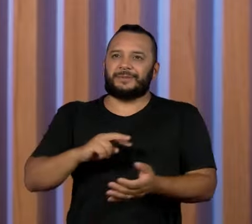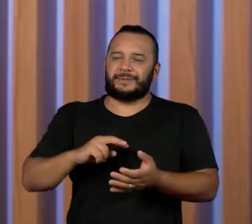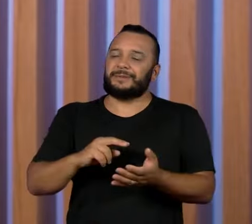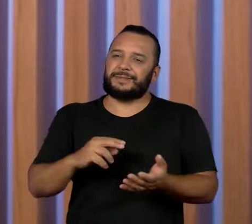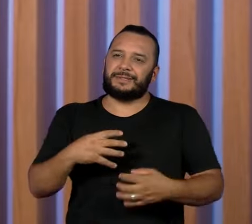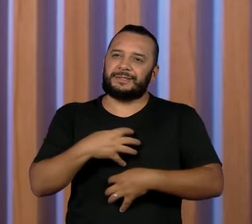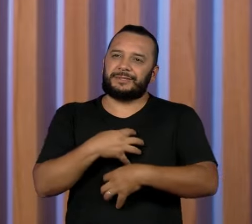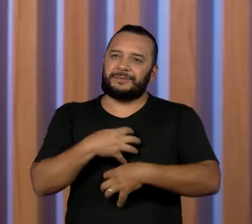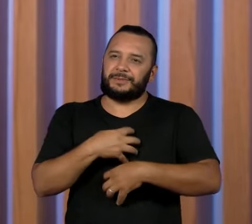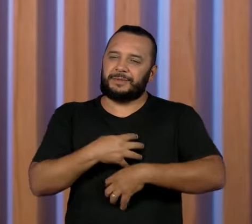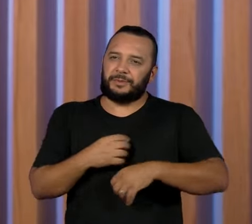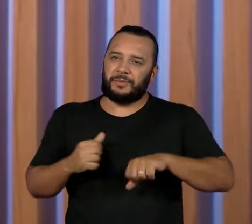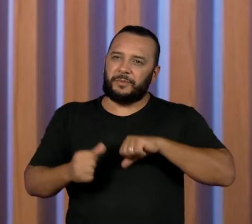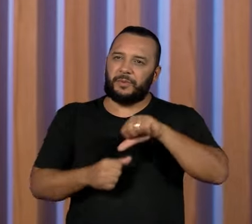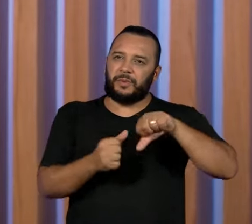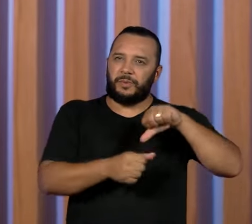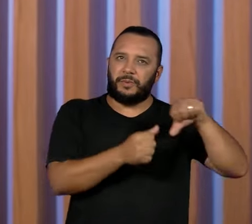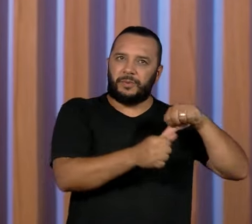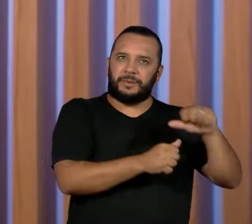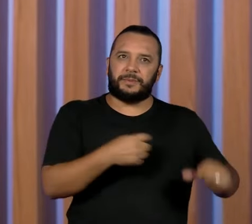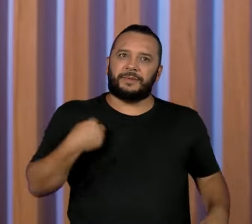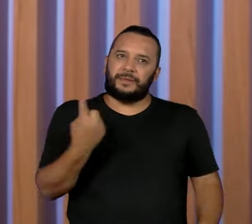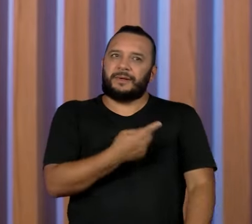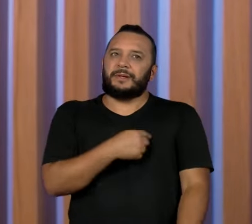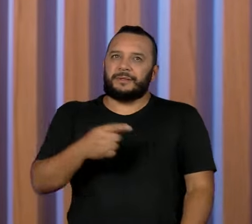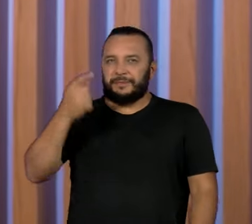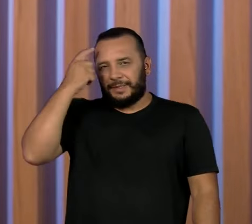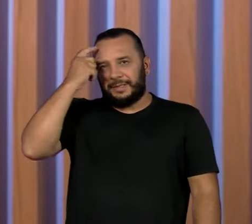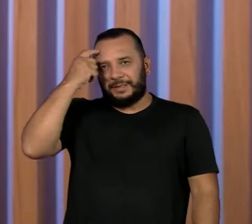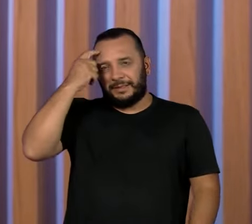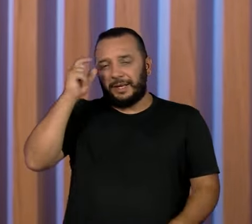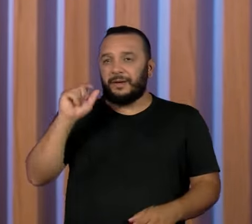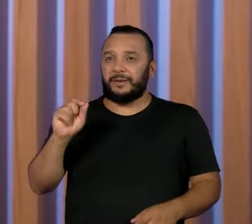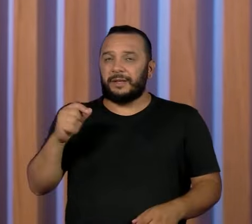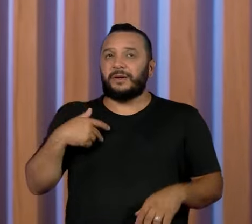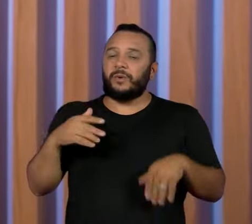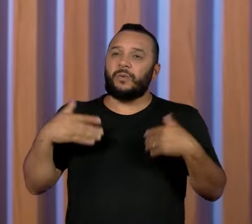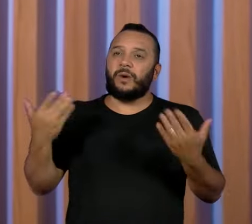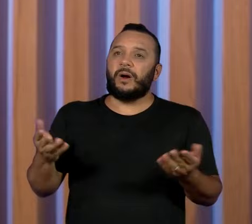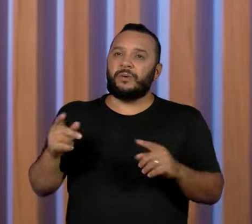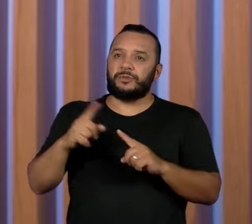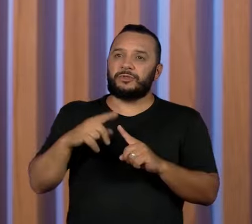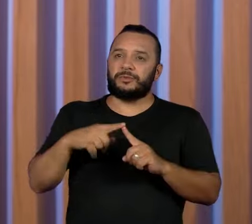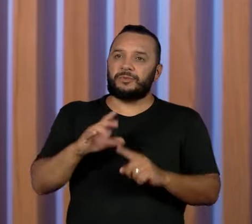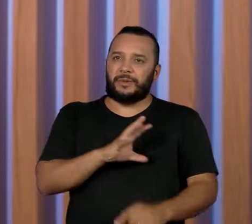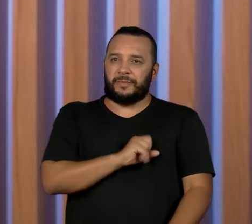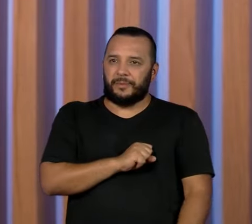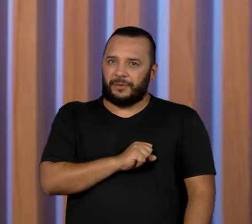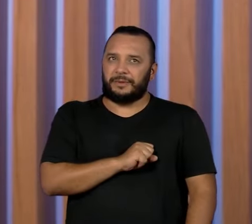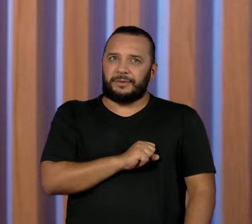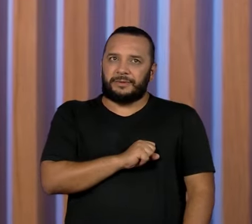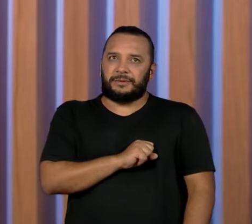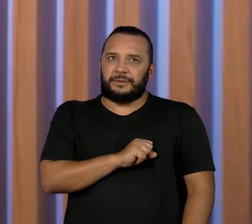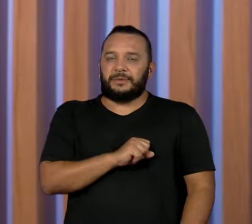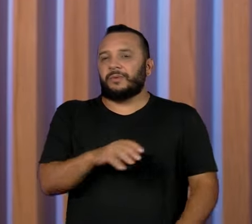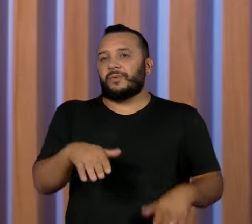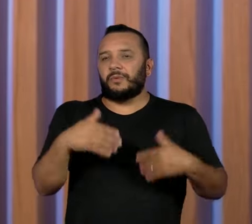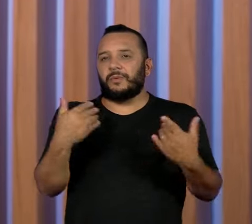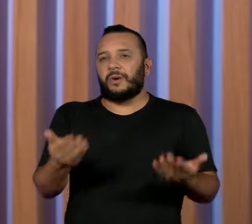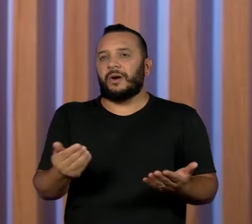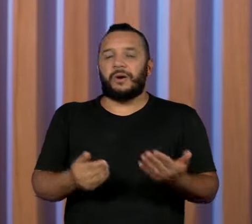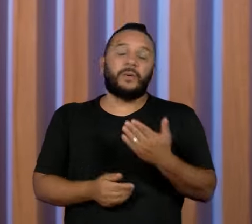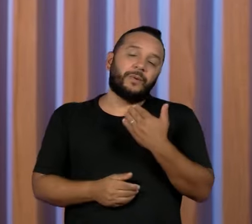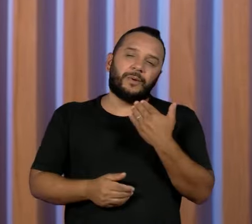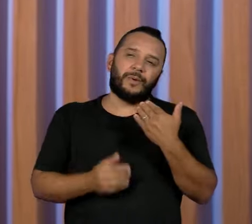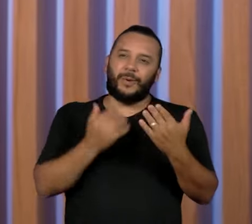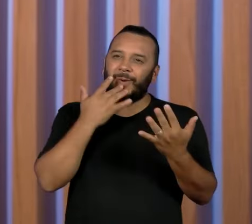longo do tempo. E que, para pensar sobre isso também, a gente tem que pensar sobre qual é o amor que a gente está falando. Eu falo uma expressão, qual que é a cor do amor que a